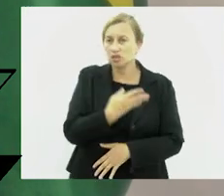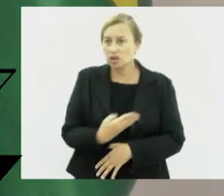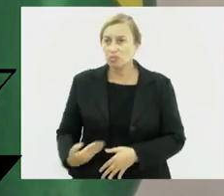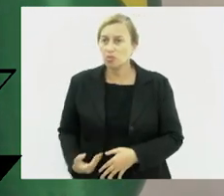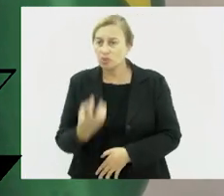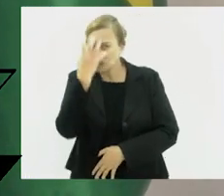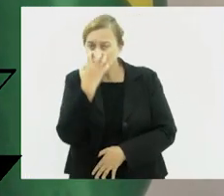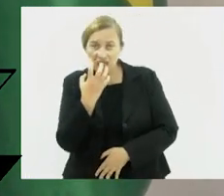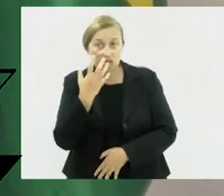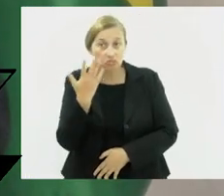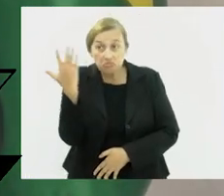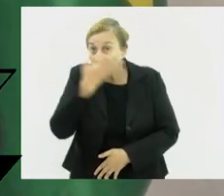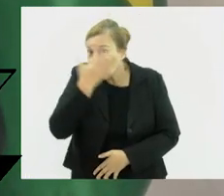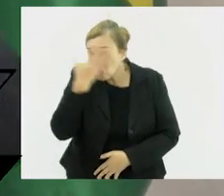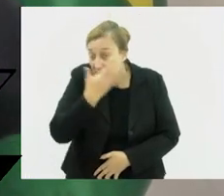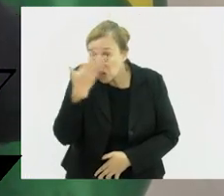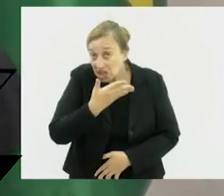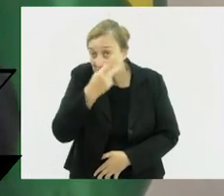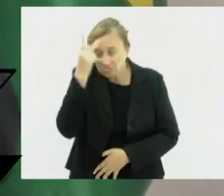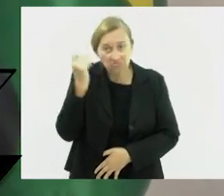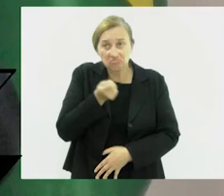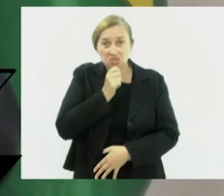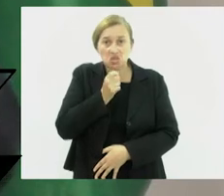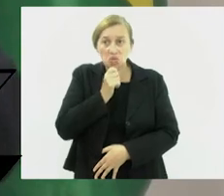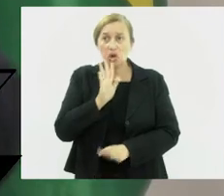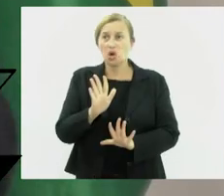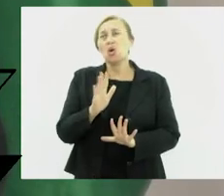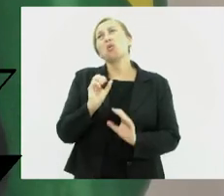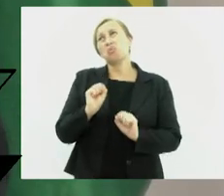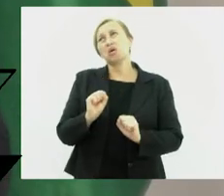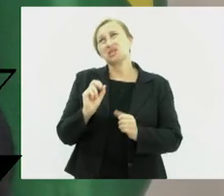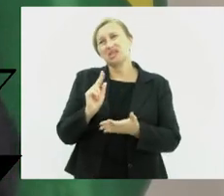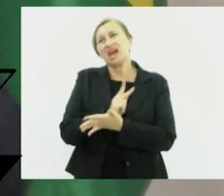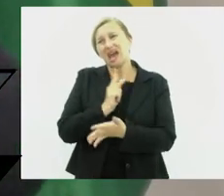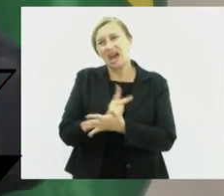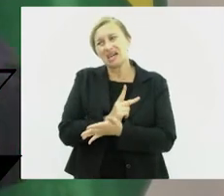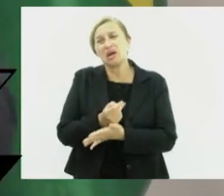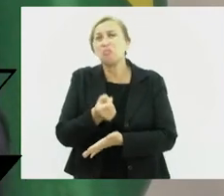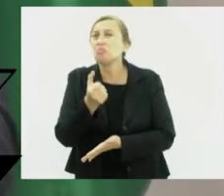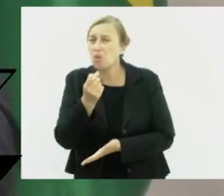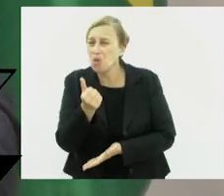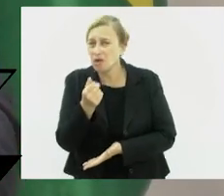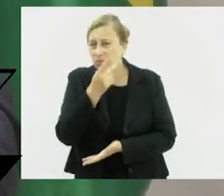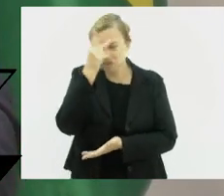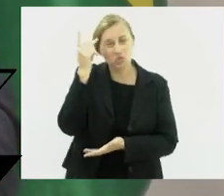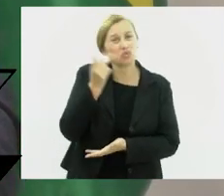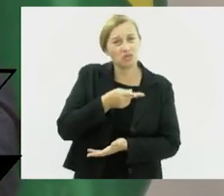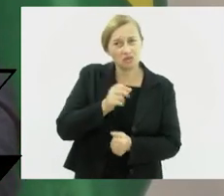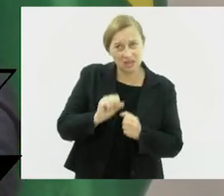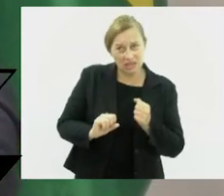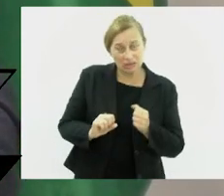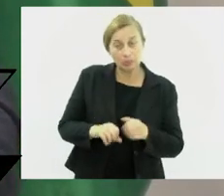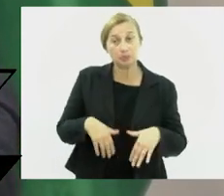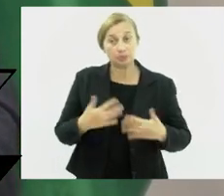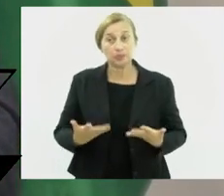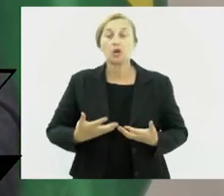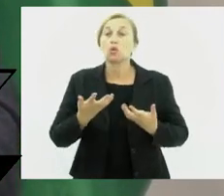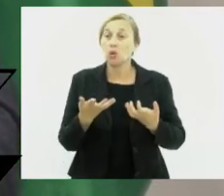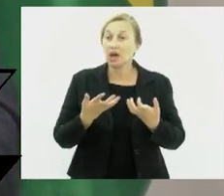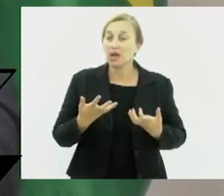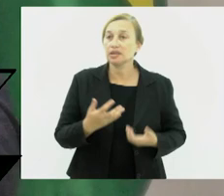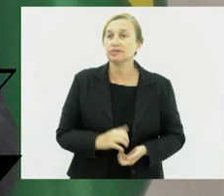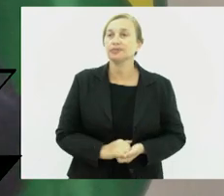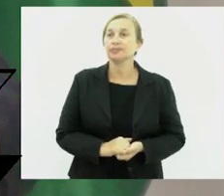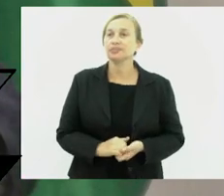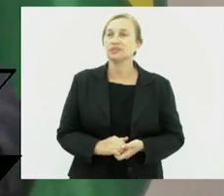não vê ninguém fazendo. Ou ninguém, exagerei, pouca gente fazendo. Tá? Pouca gente fazendo. Eu quero,